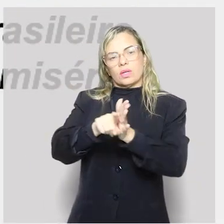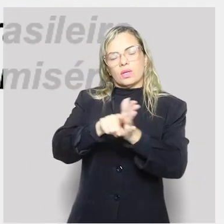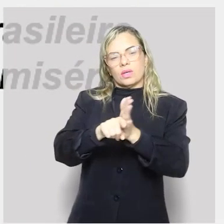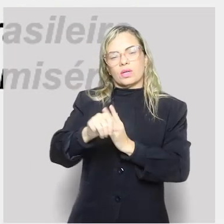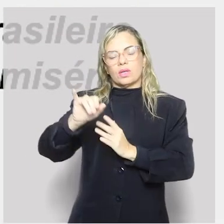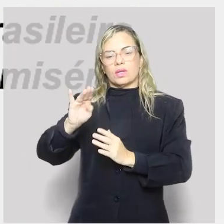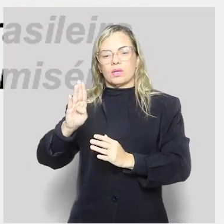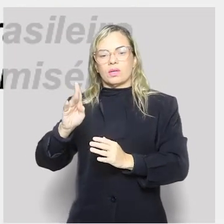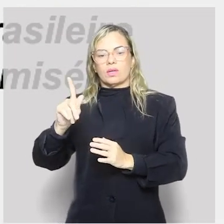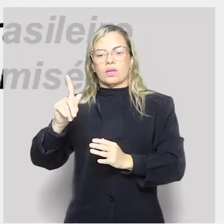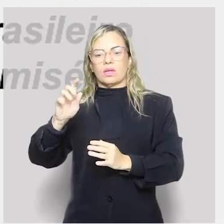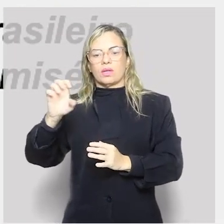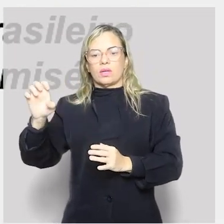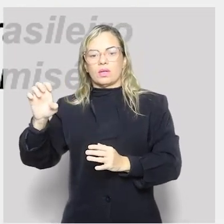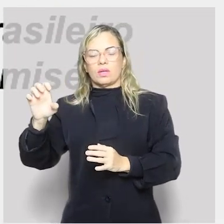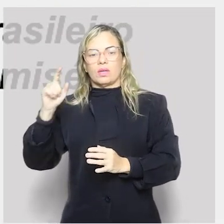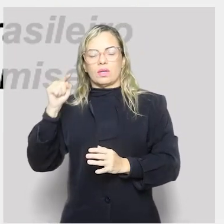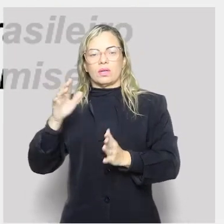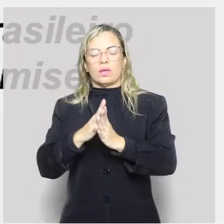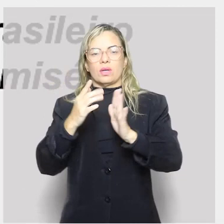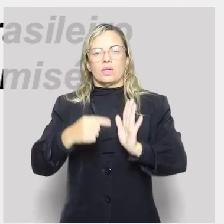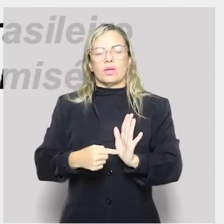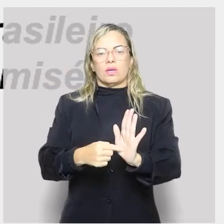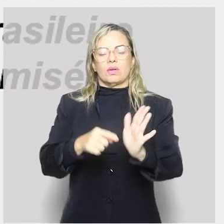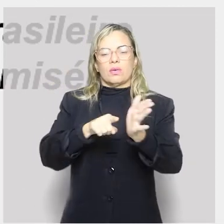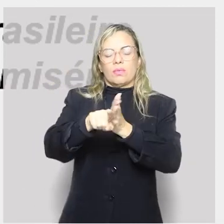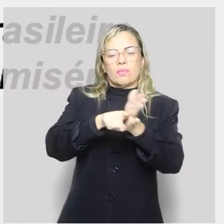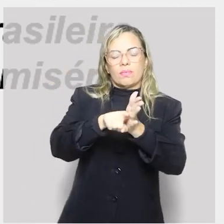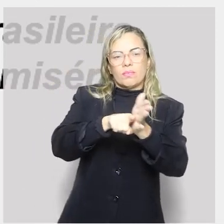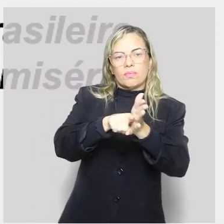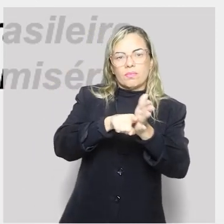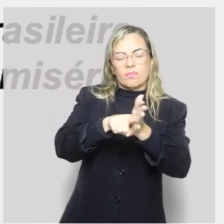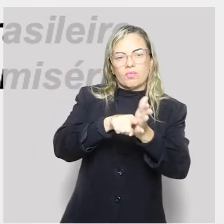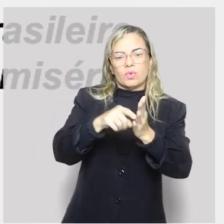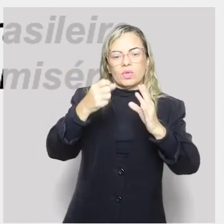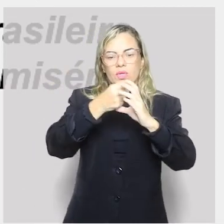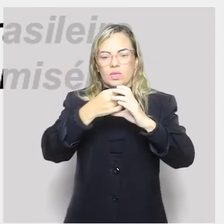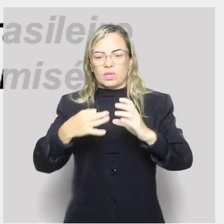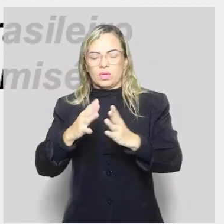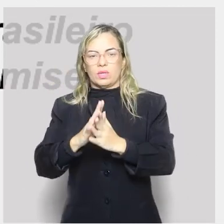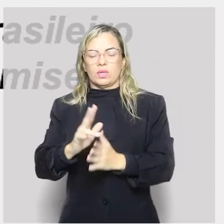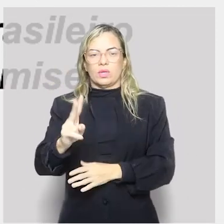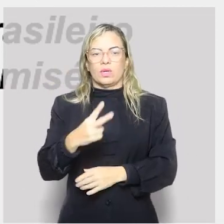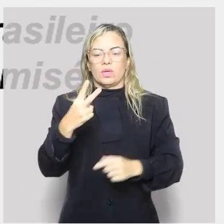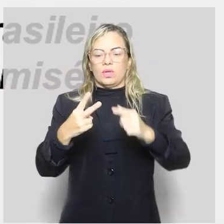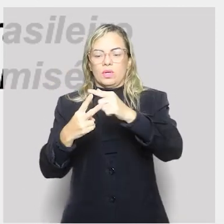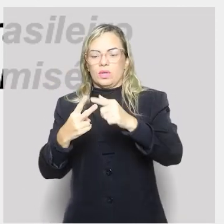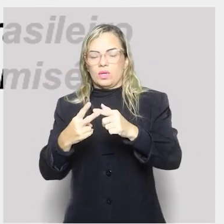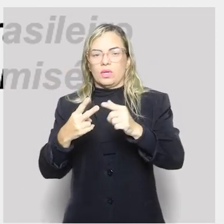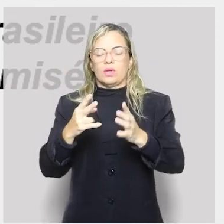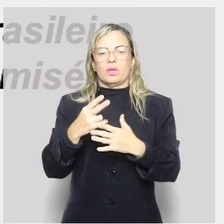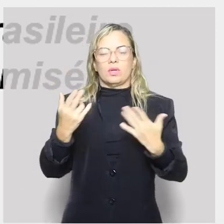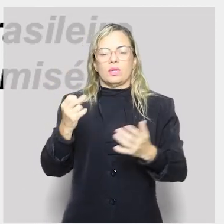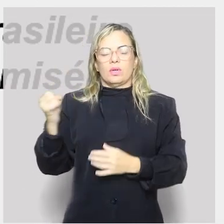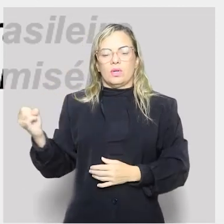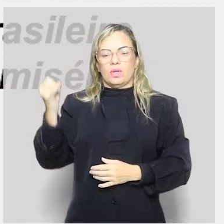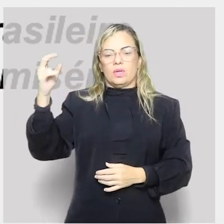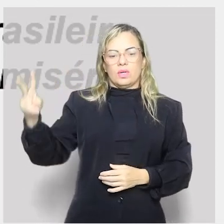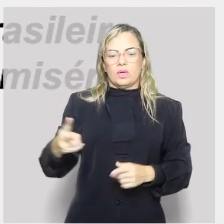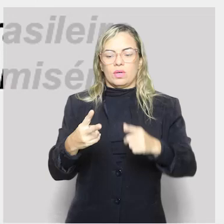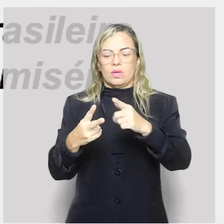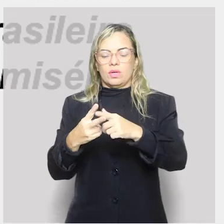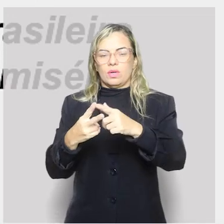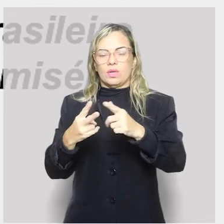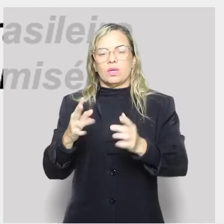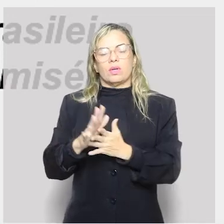associação com um outro momento, né, da sociedade. Historicamente, o sistema de transmissão de voz era restrito a uma